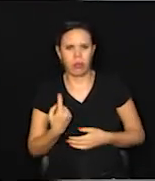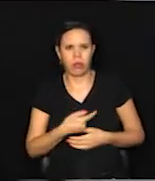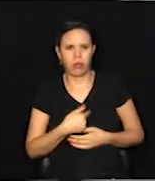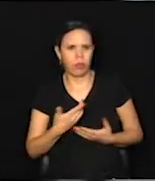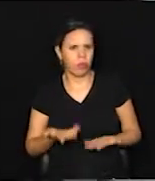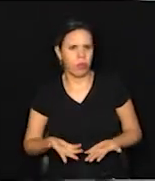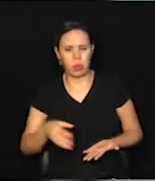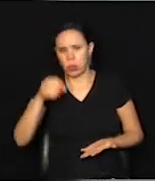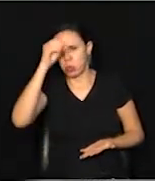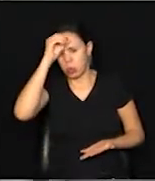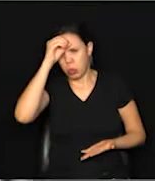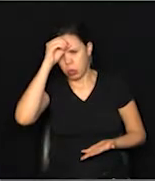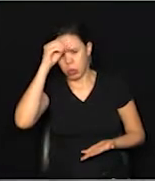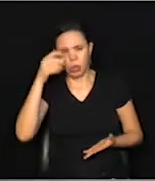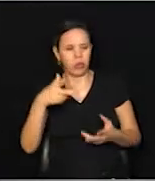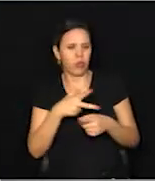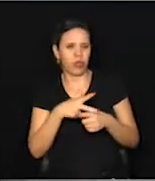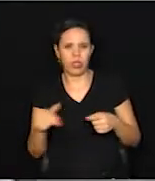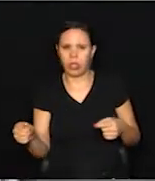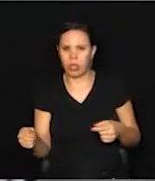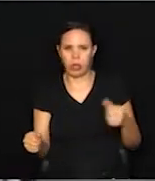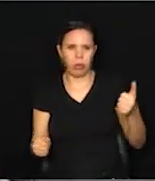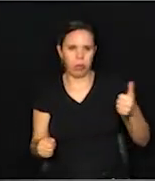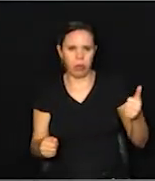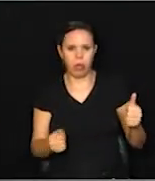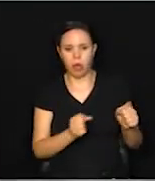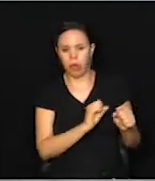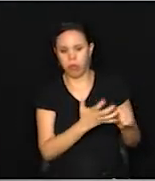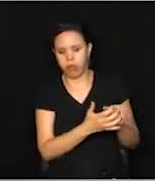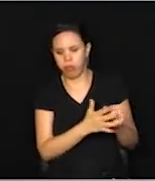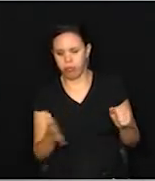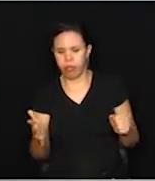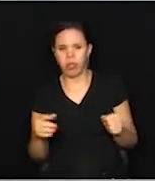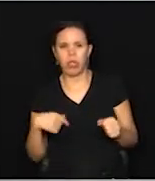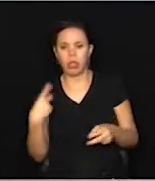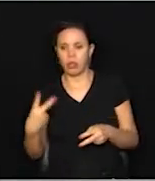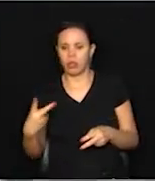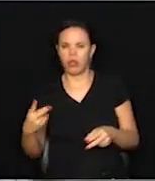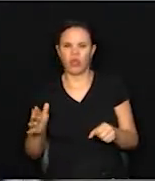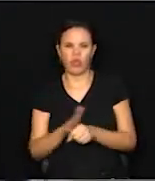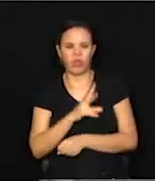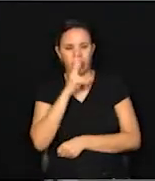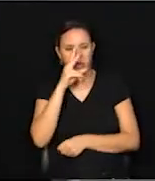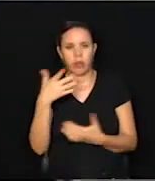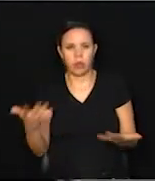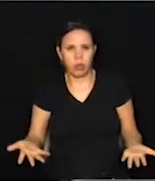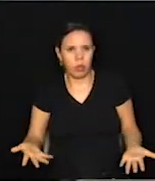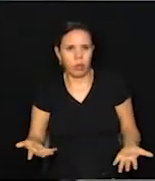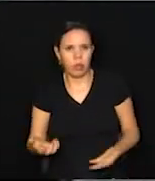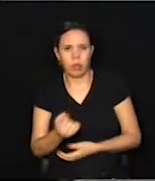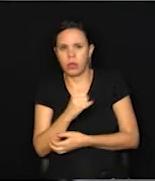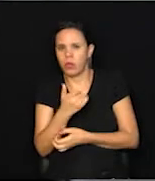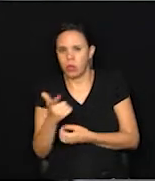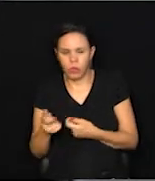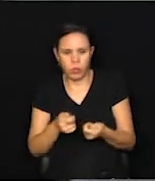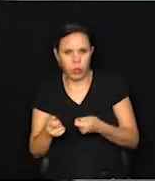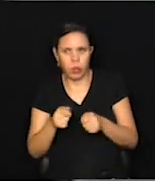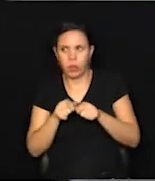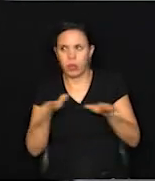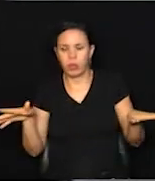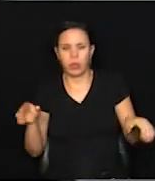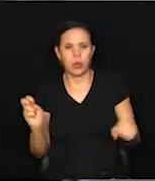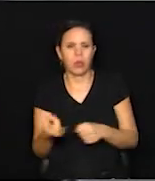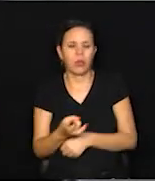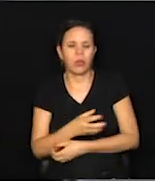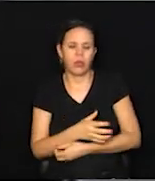não saiu da primeira, entramos numa segunda avassaladora, e a gente, né, sem um controle da disseminação desse